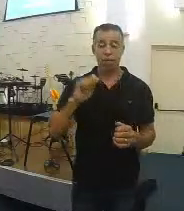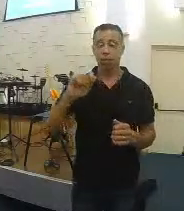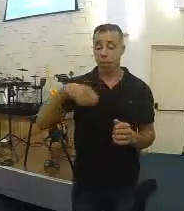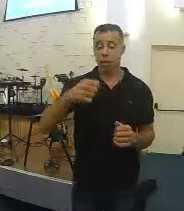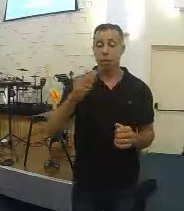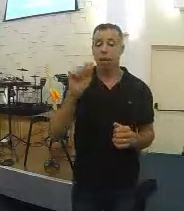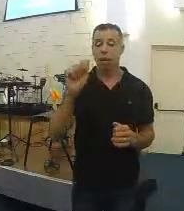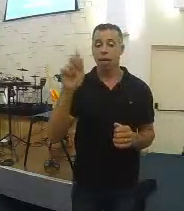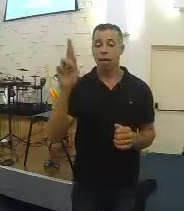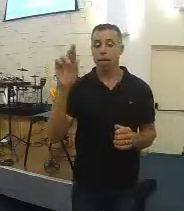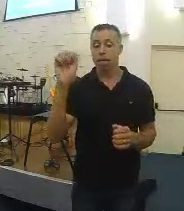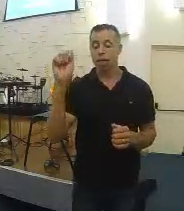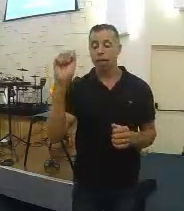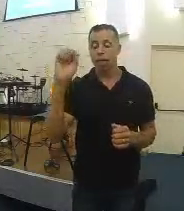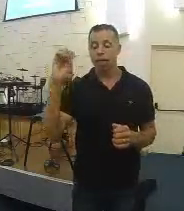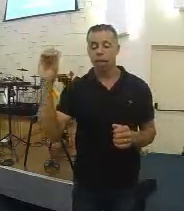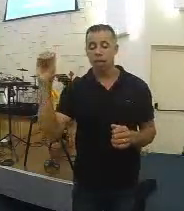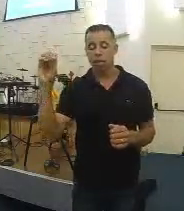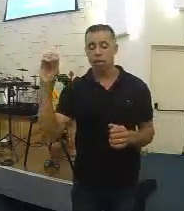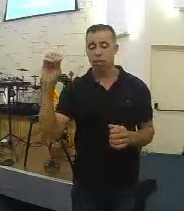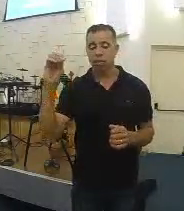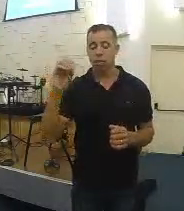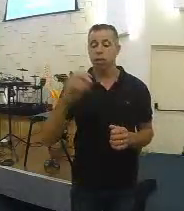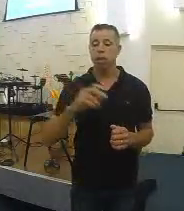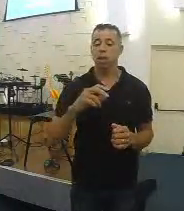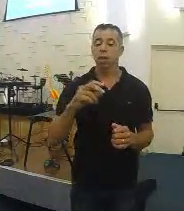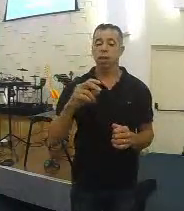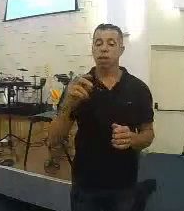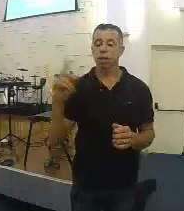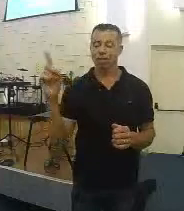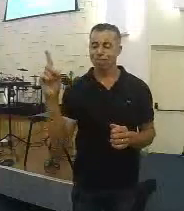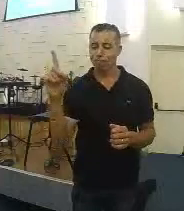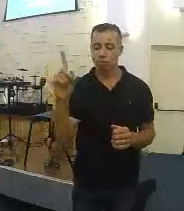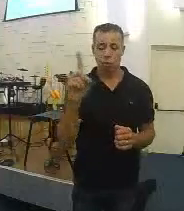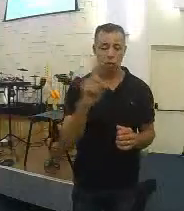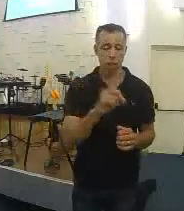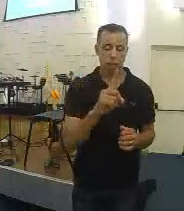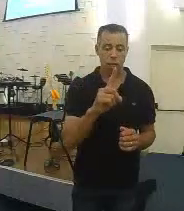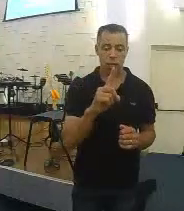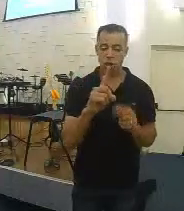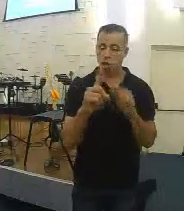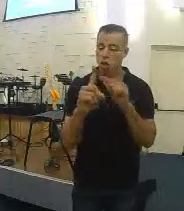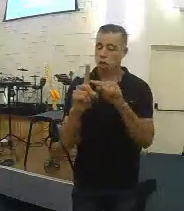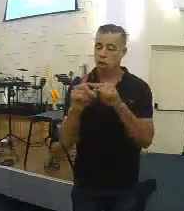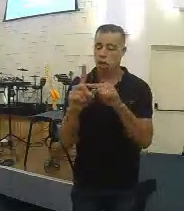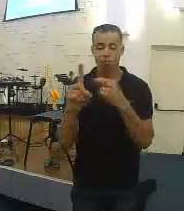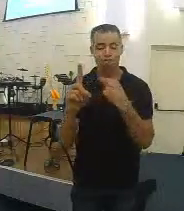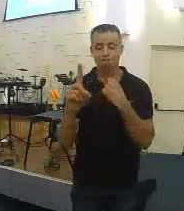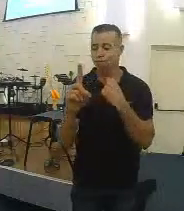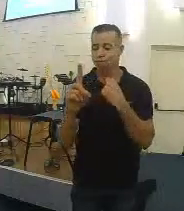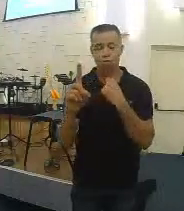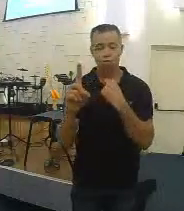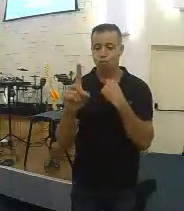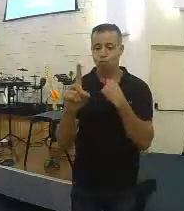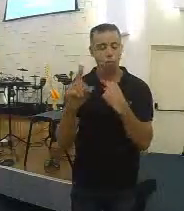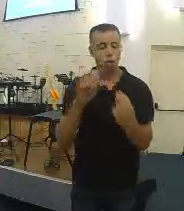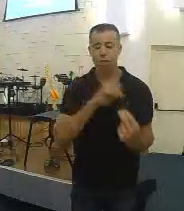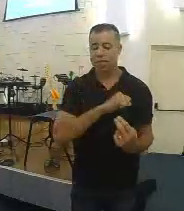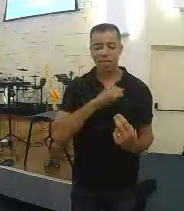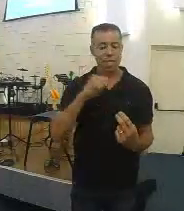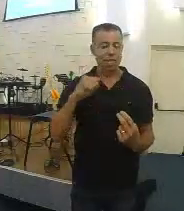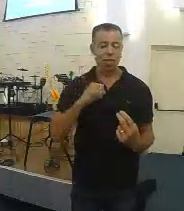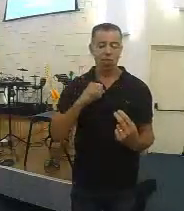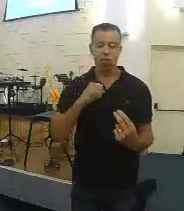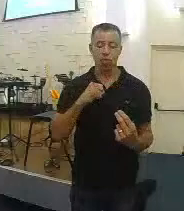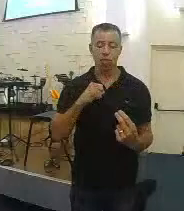seu sacerdócio, e o estranho que se aproximar morrerá. O que aquele levita faz? Rasga a palavra de Deus e diz: eu tenho